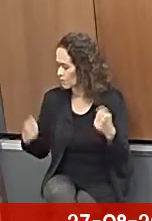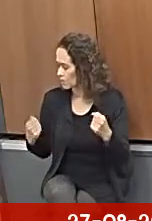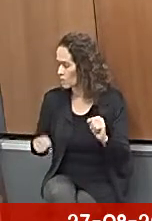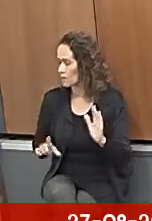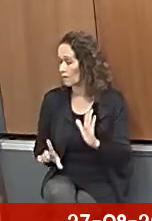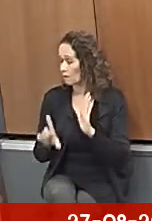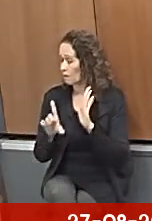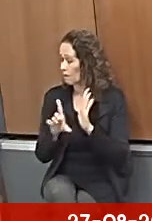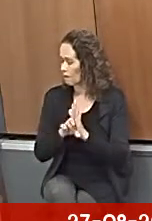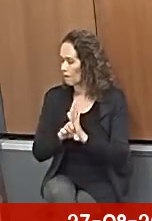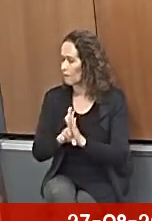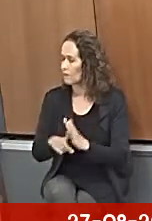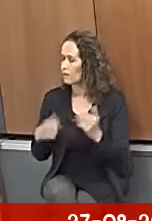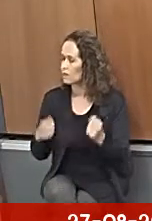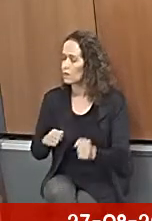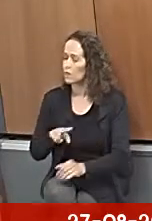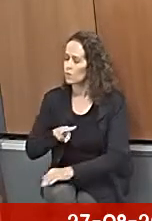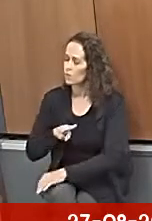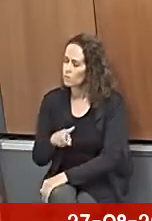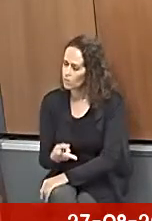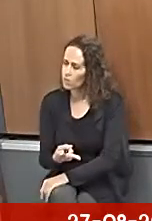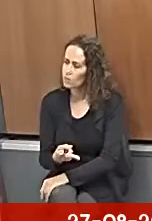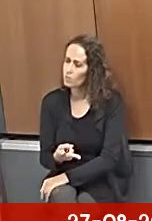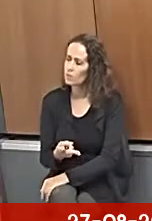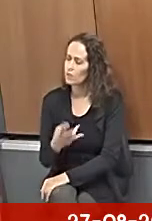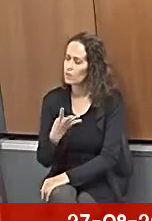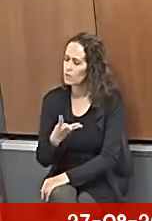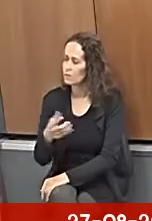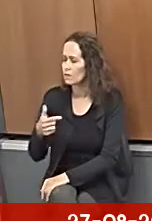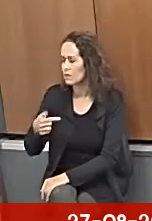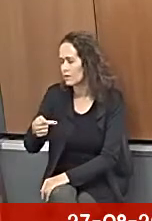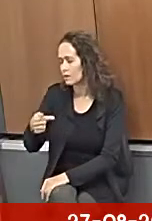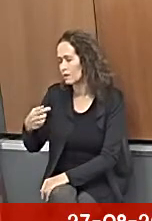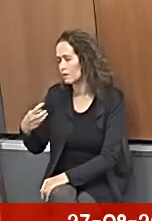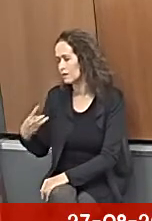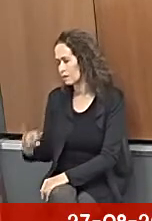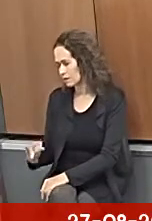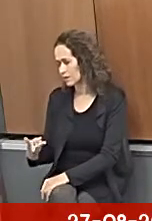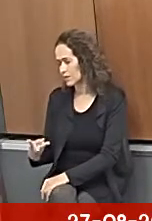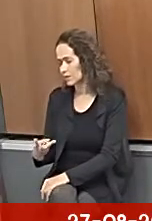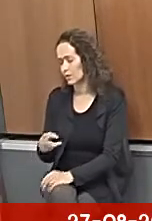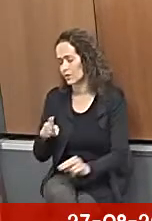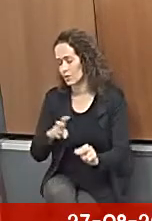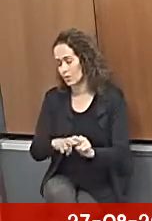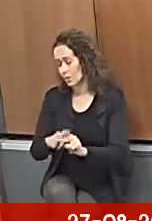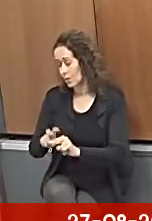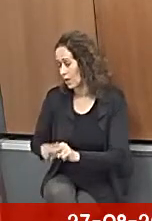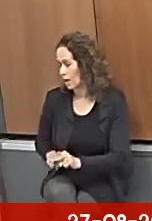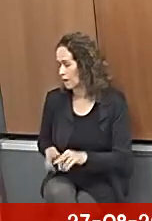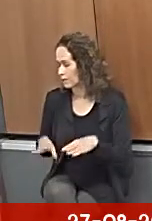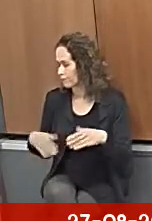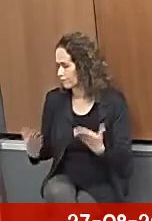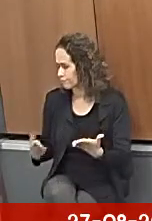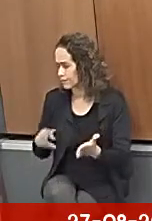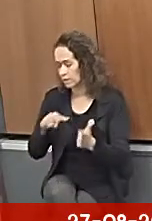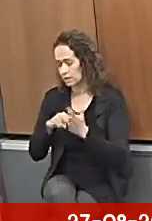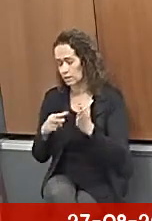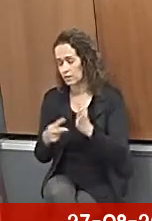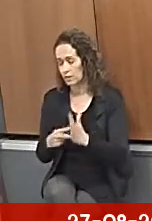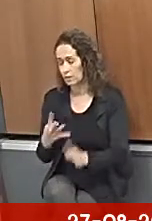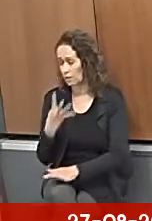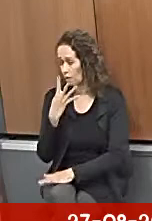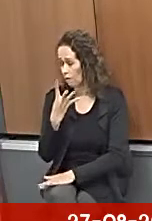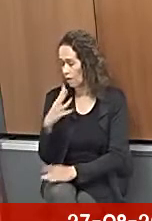cerca de dois mil quatrocentos e trinta e três lugares ou seja quatro vezes o número que o mineirão 1